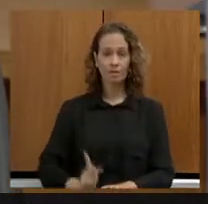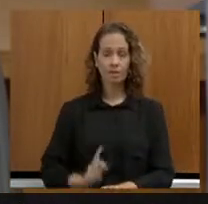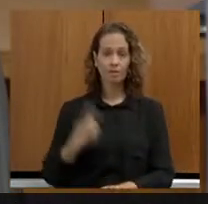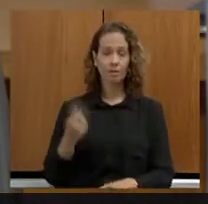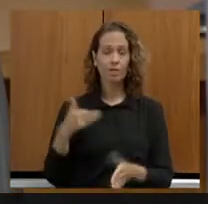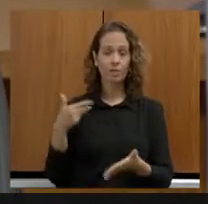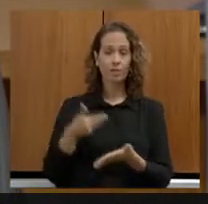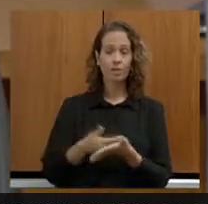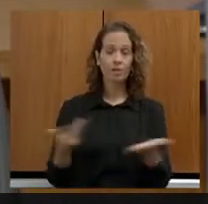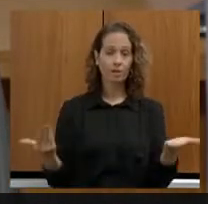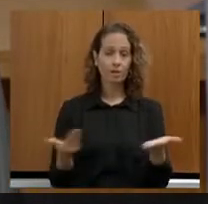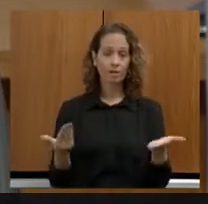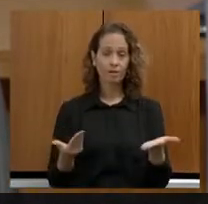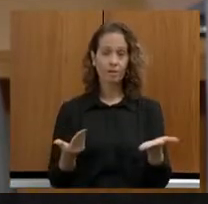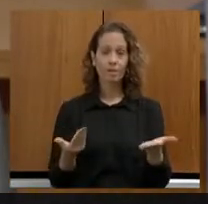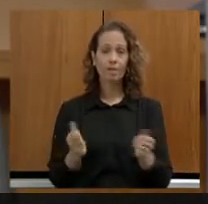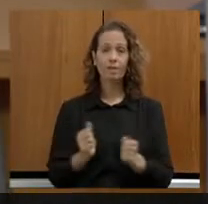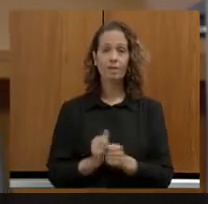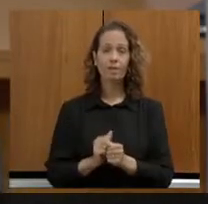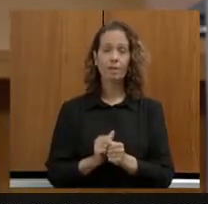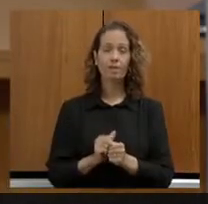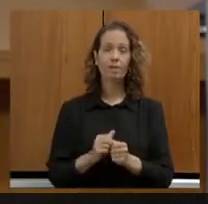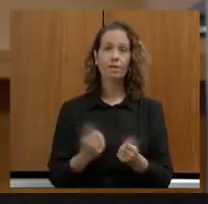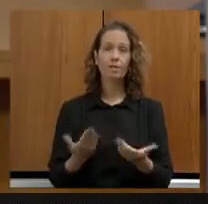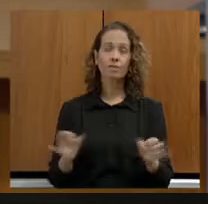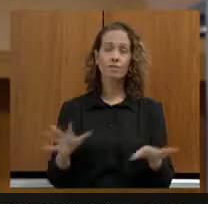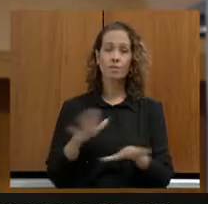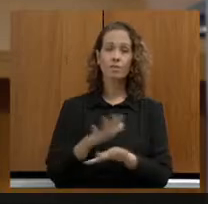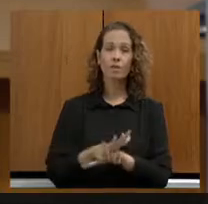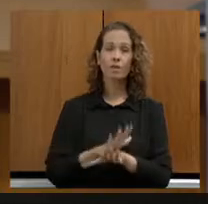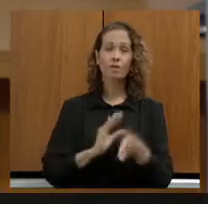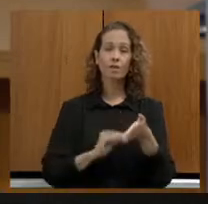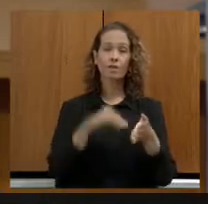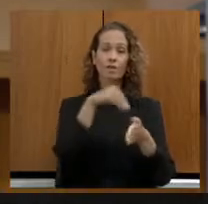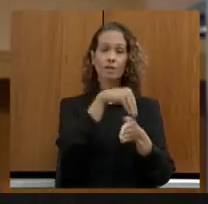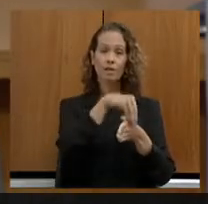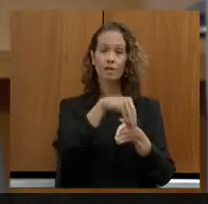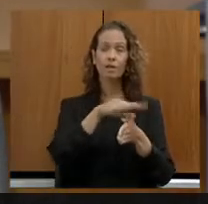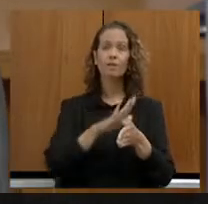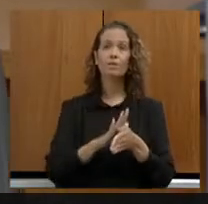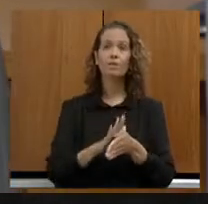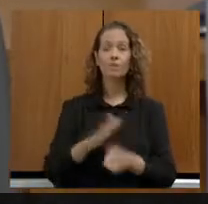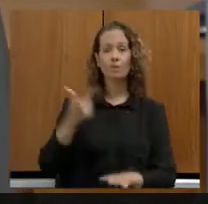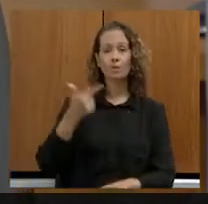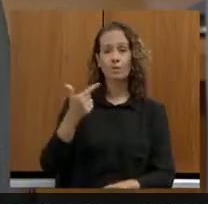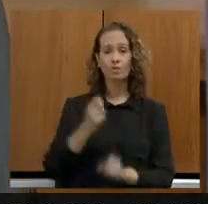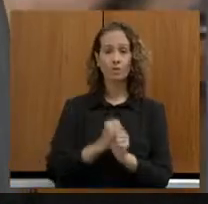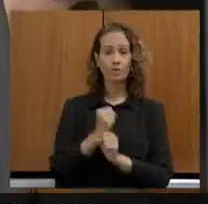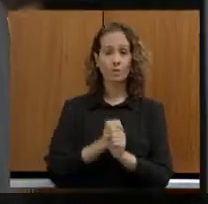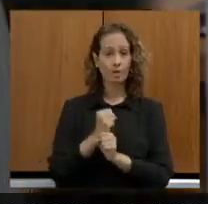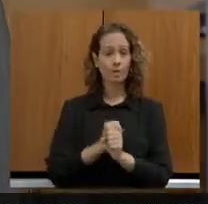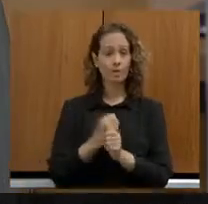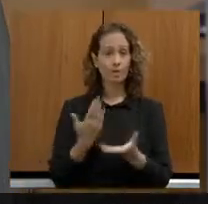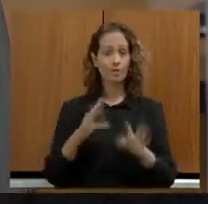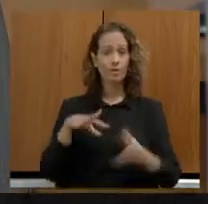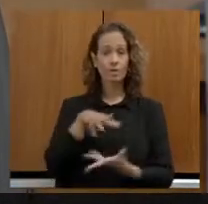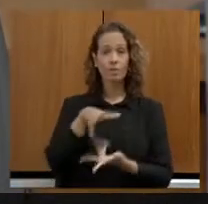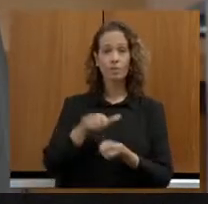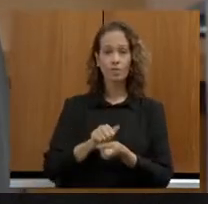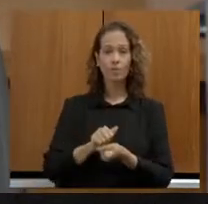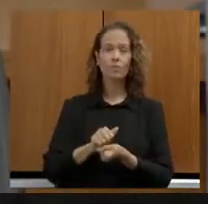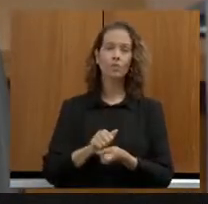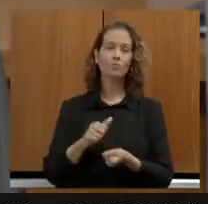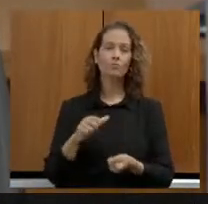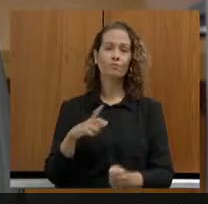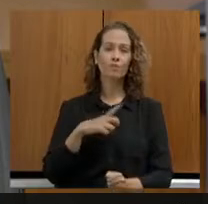chega agora no momento que de fechamento do calendário letivo do 2º ano é a que o mundo né enfrenta o período de